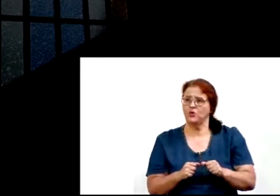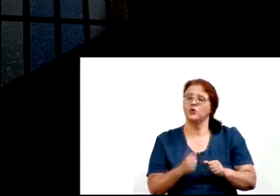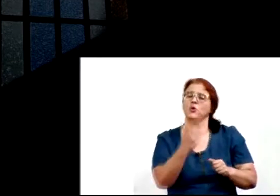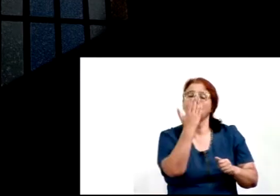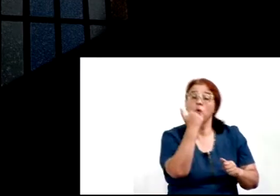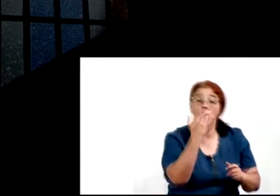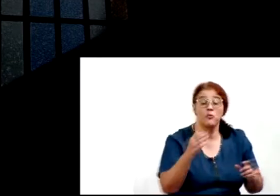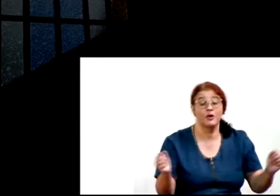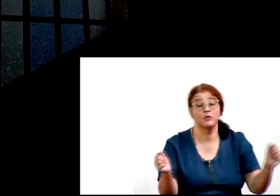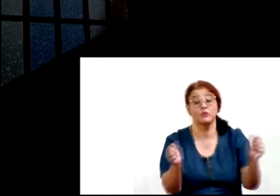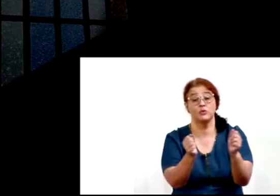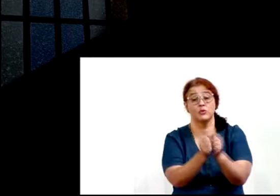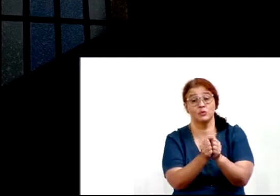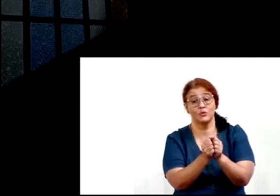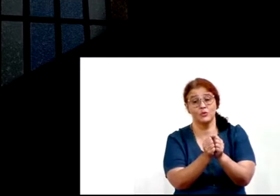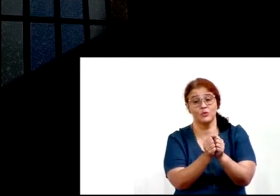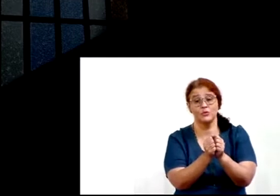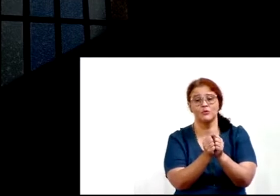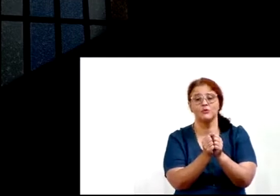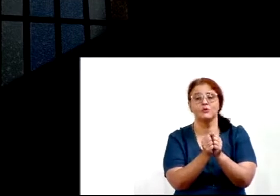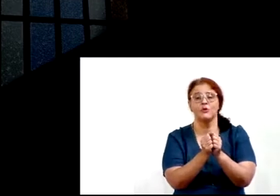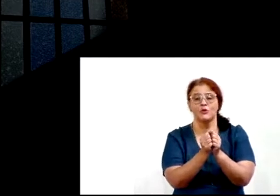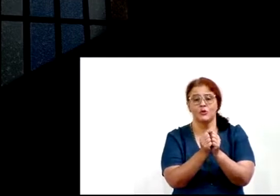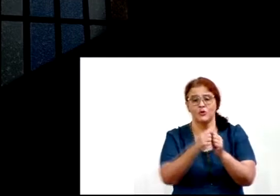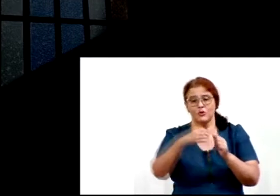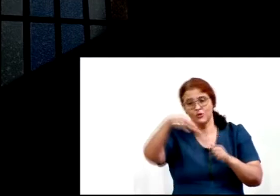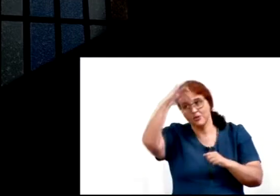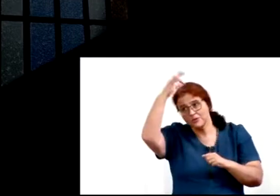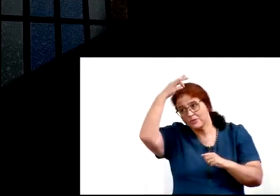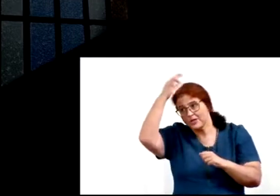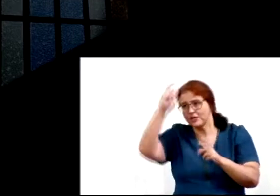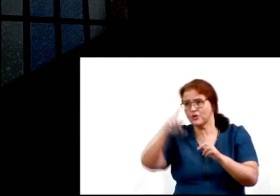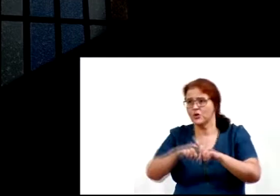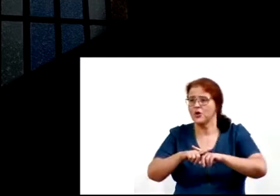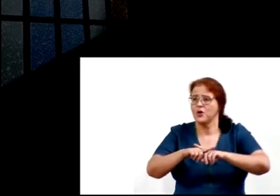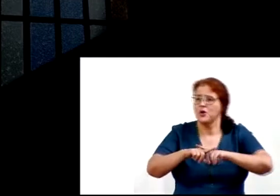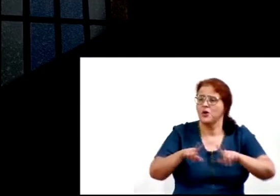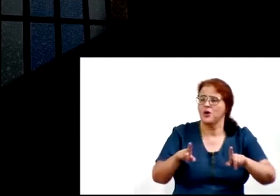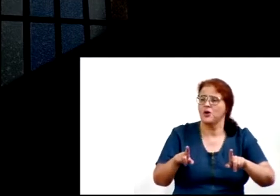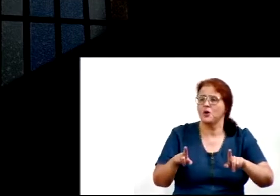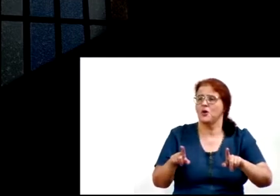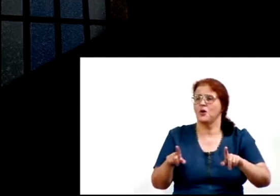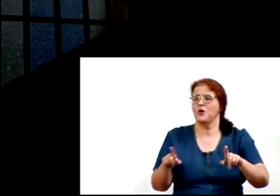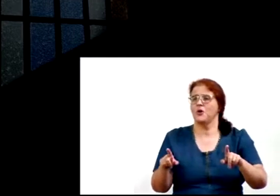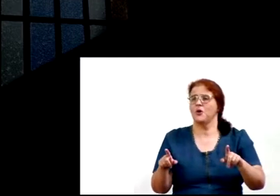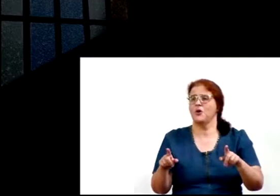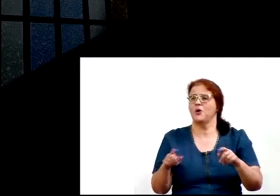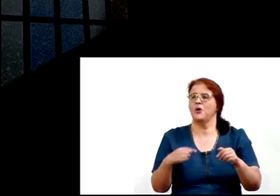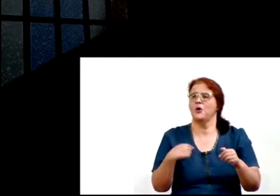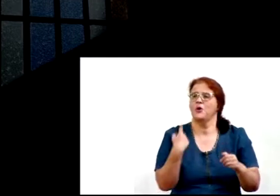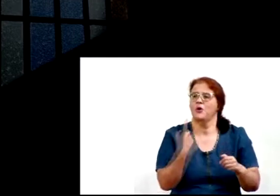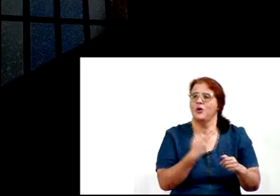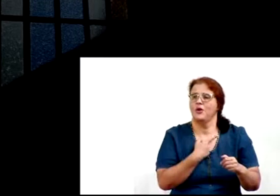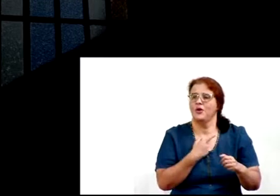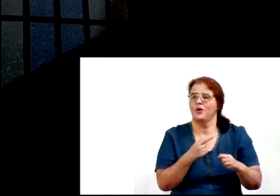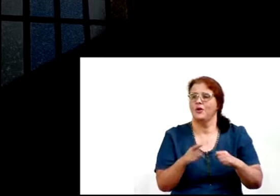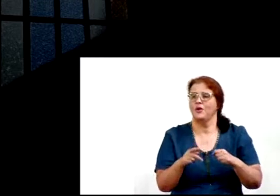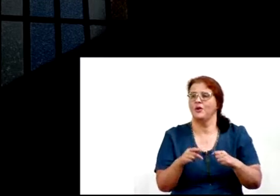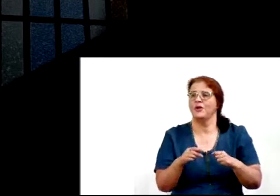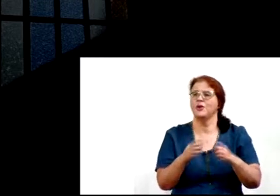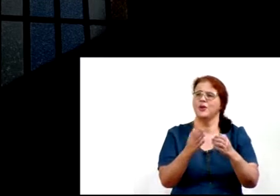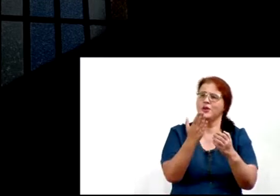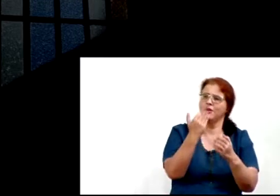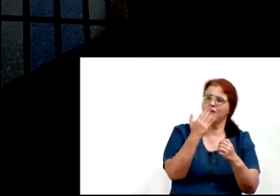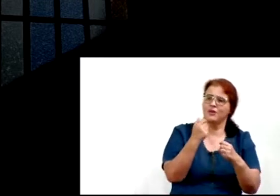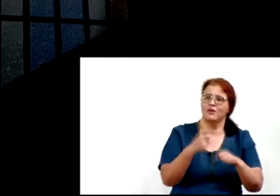manjar espiritual, e beberam da mesma fonte espiritual, que bebiam de uma pedra